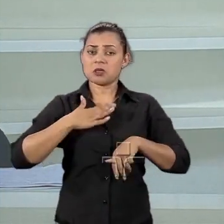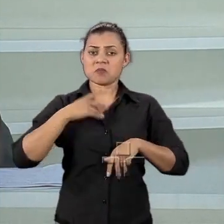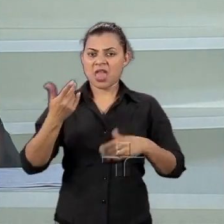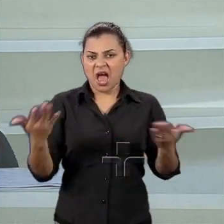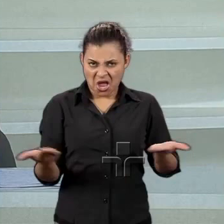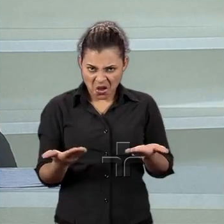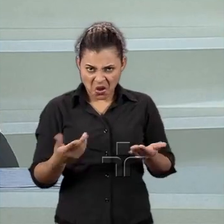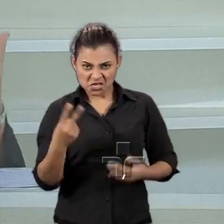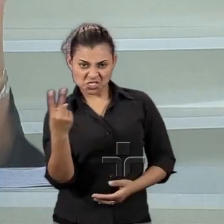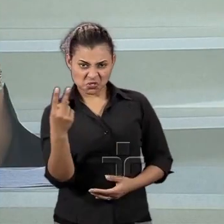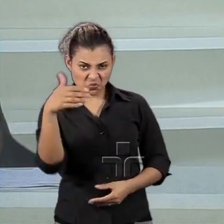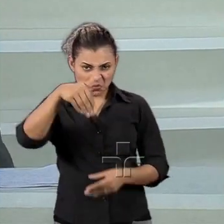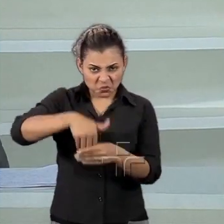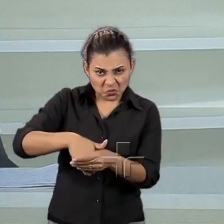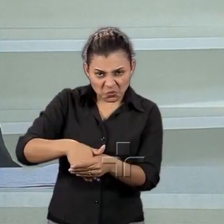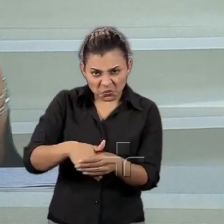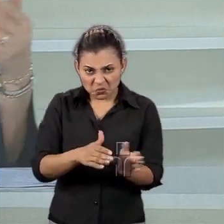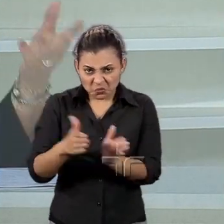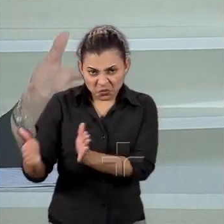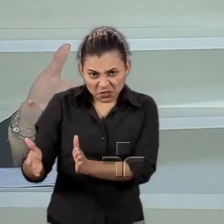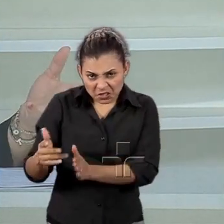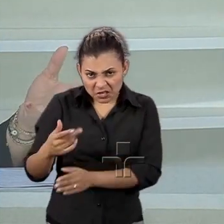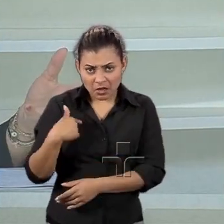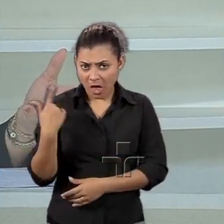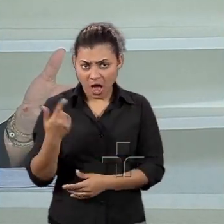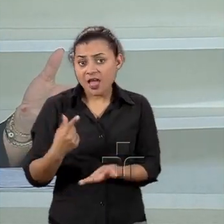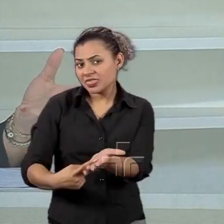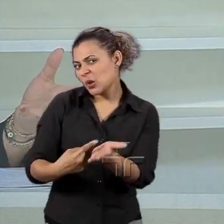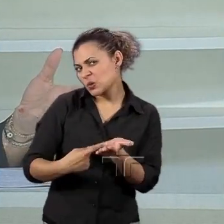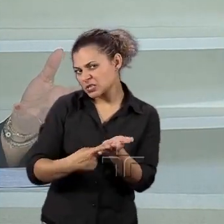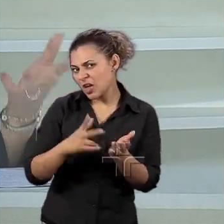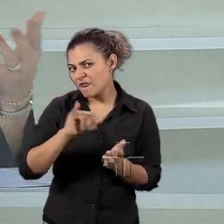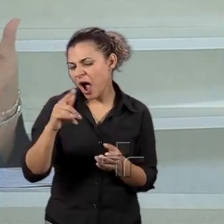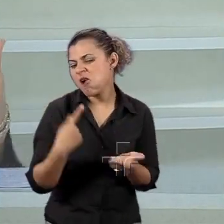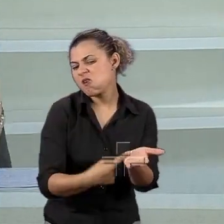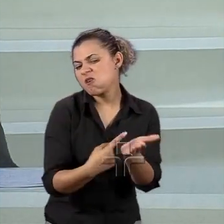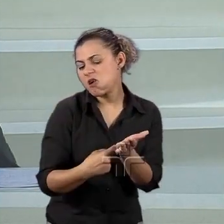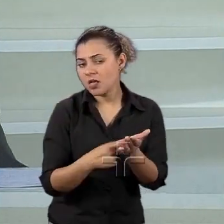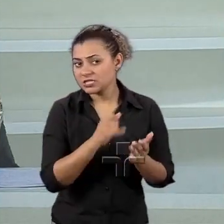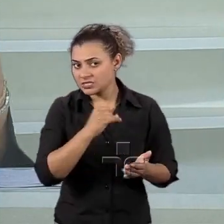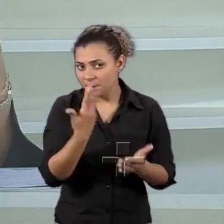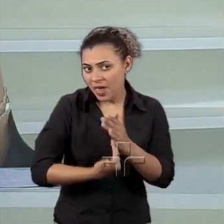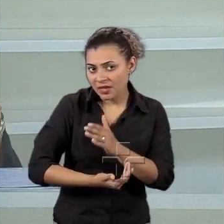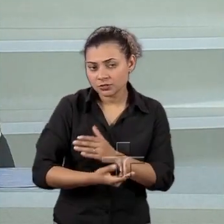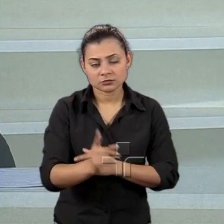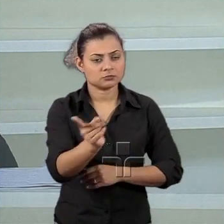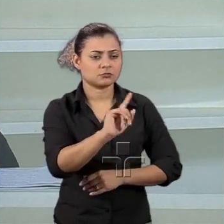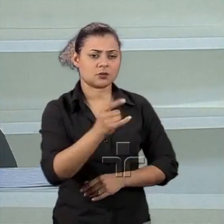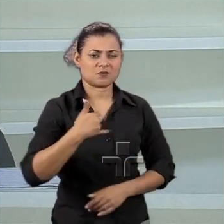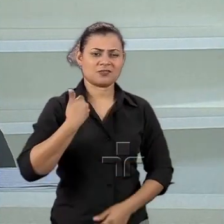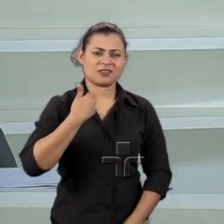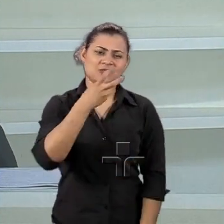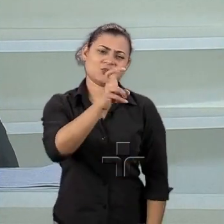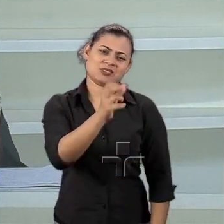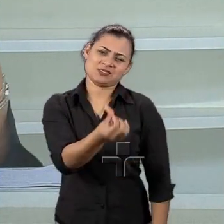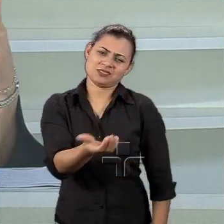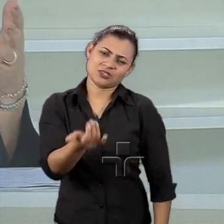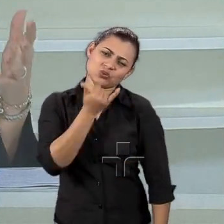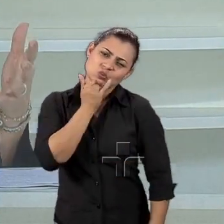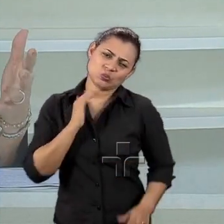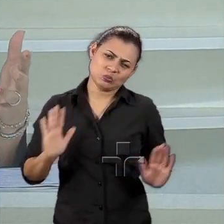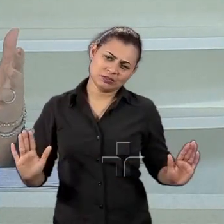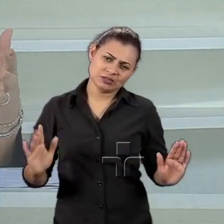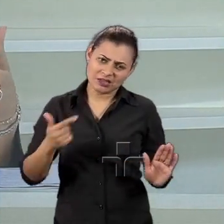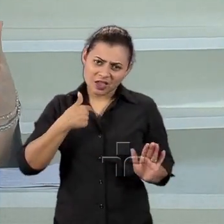agora, segundo turno, ficamos de fora, vamos negociar espaço em governo. Pelo amor de Deus, eu tenho 56 anos de idade e